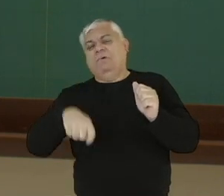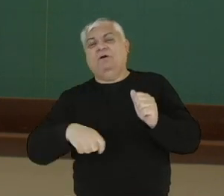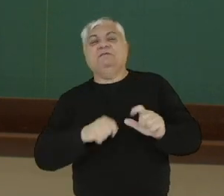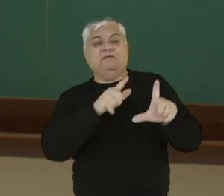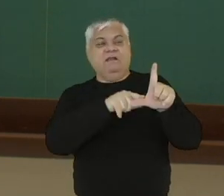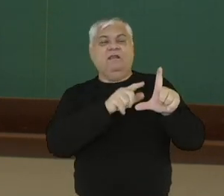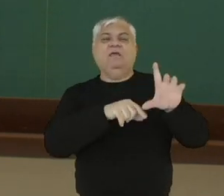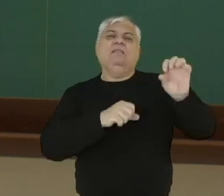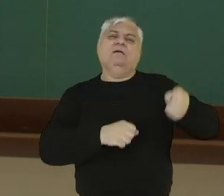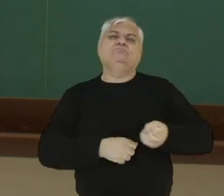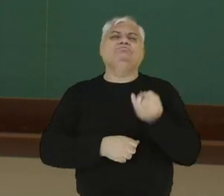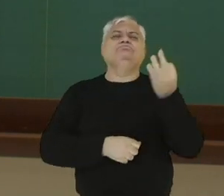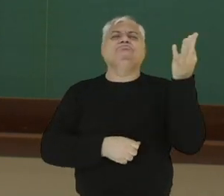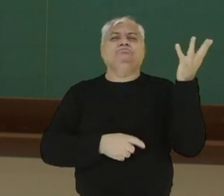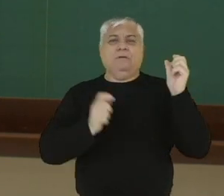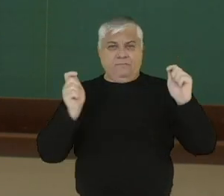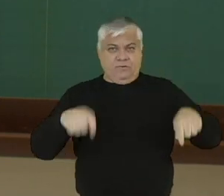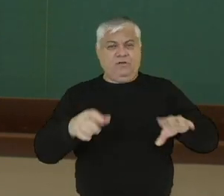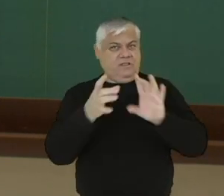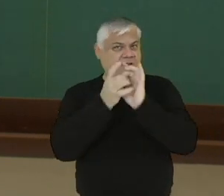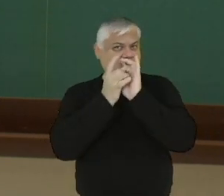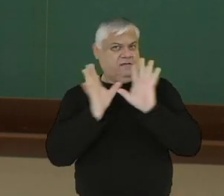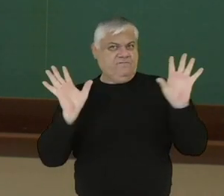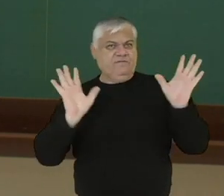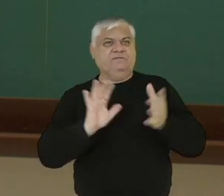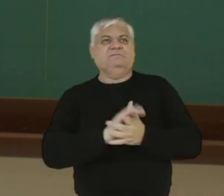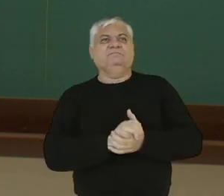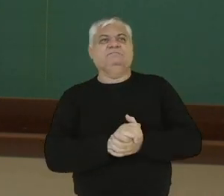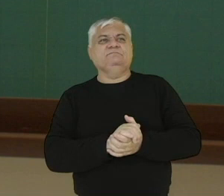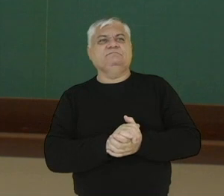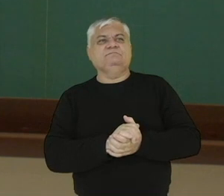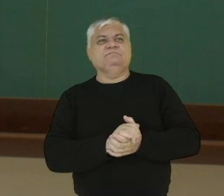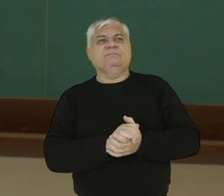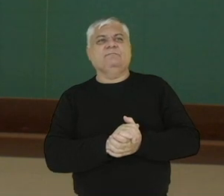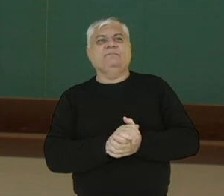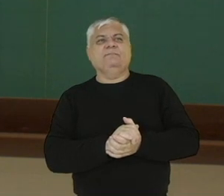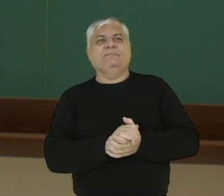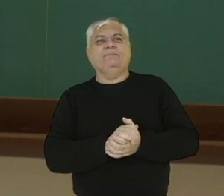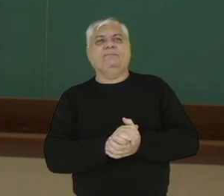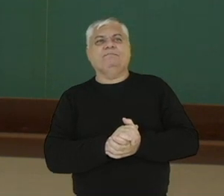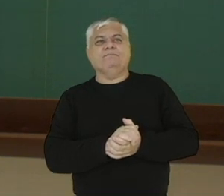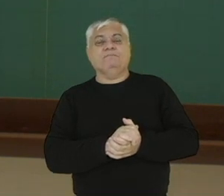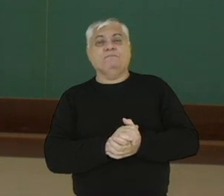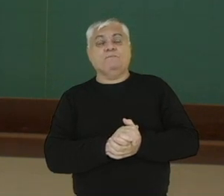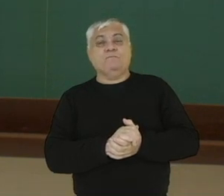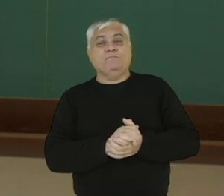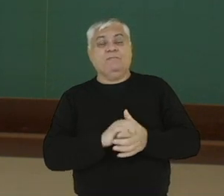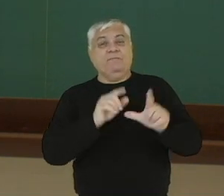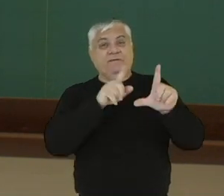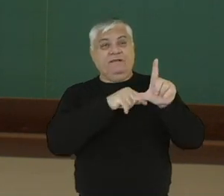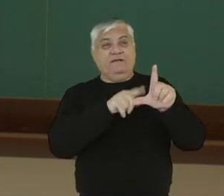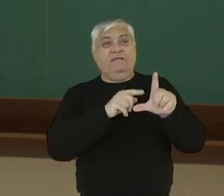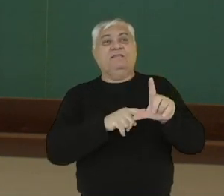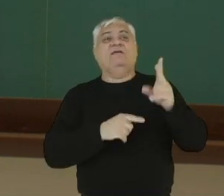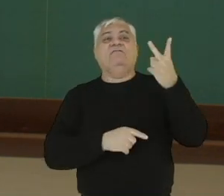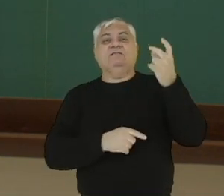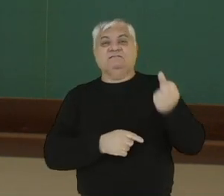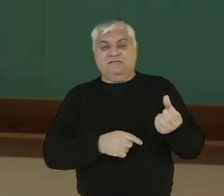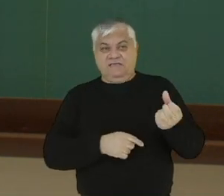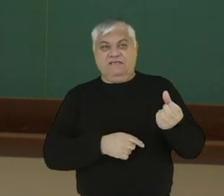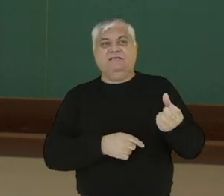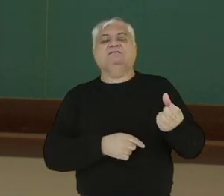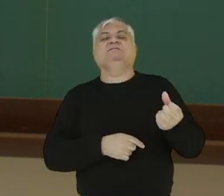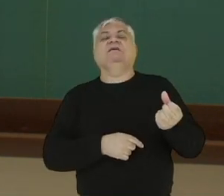descobrir aqui quanto que dá o nosso resultado. Olha lá. Para a primeira letra eu tenho 26 opções, para a segunda